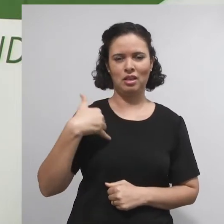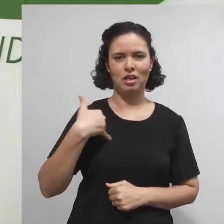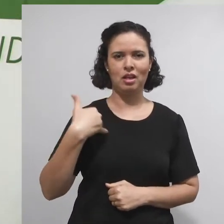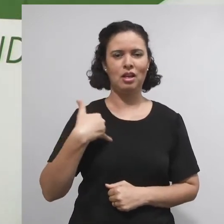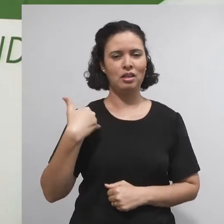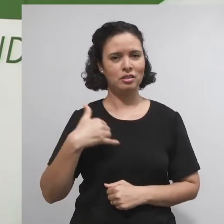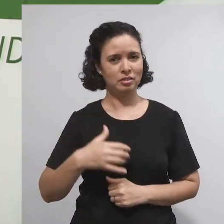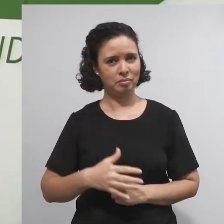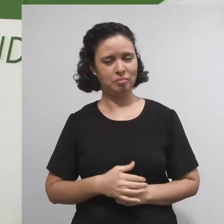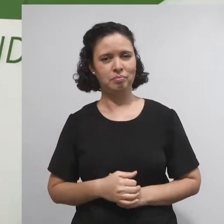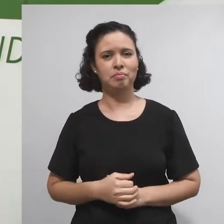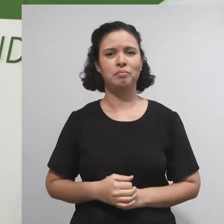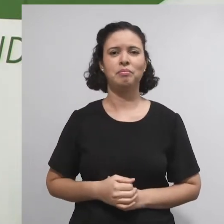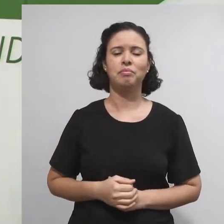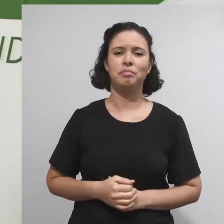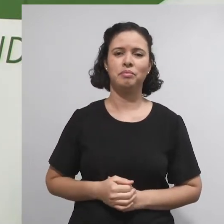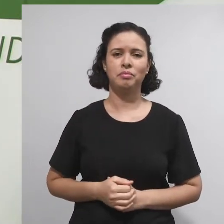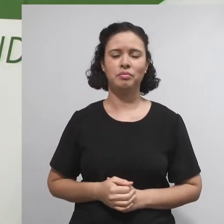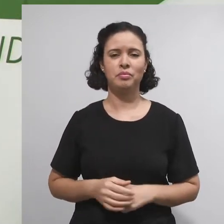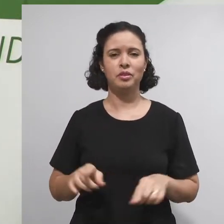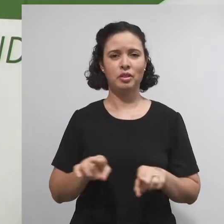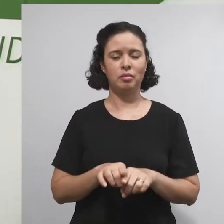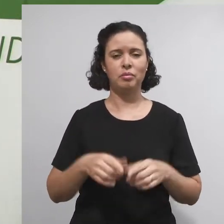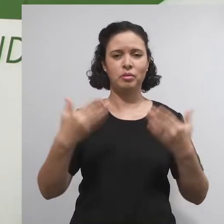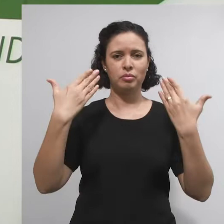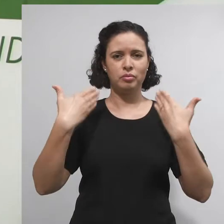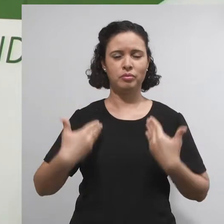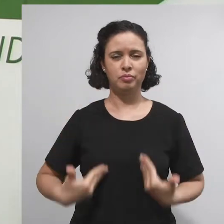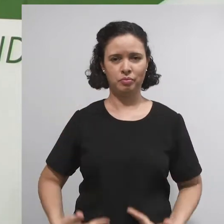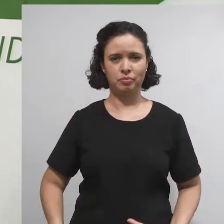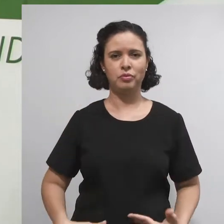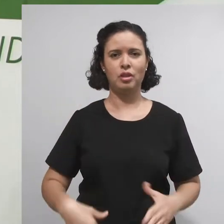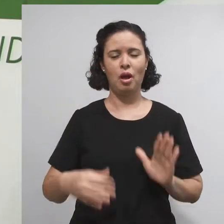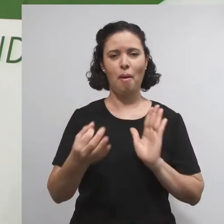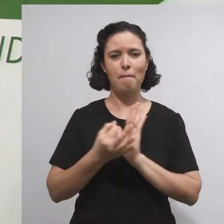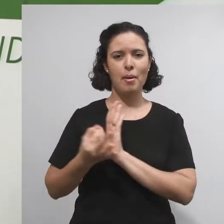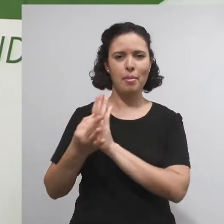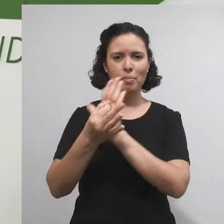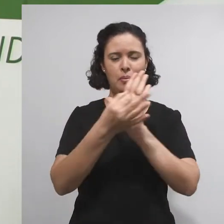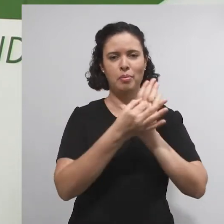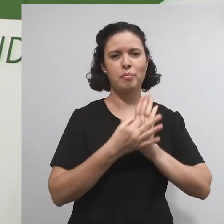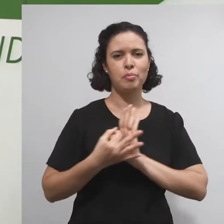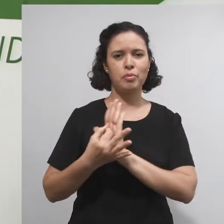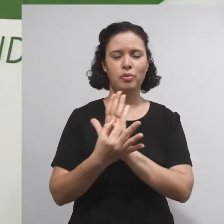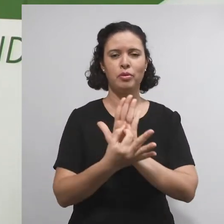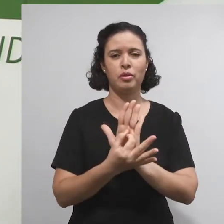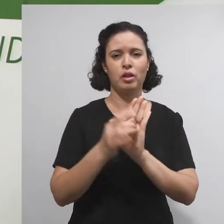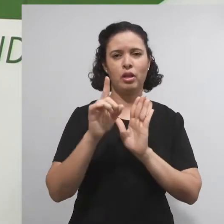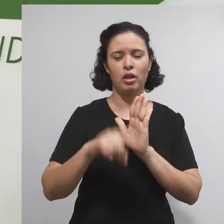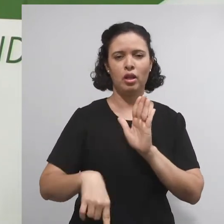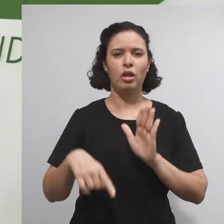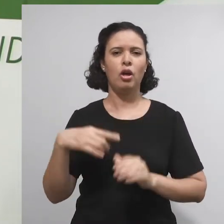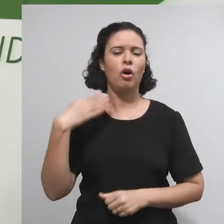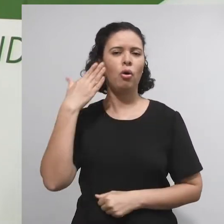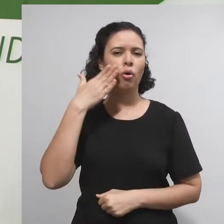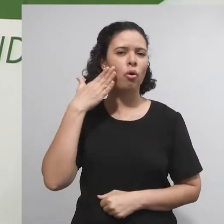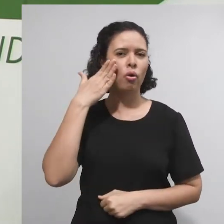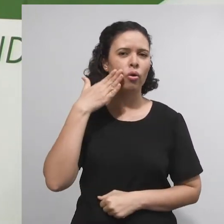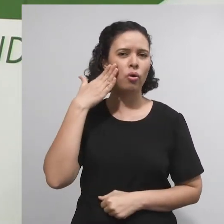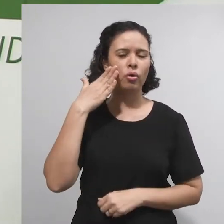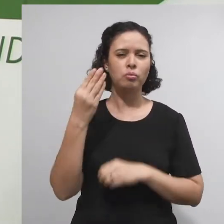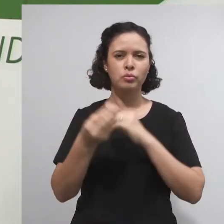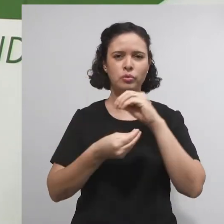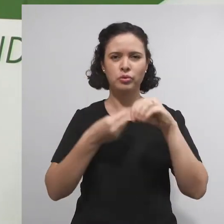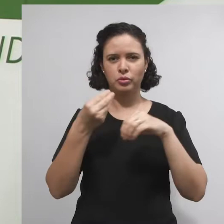pouco menos. Estou com um vestido de bolinhas, num tom de rosa terracota e bolinhas